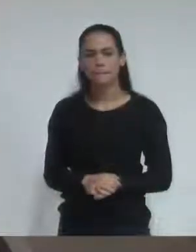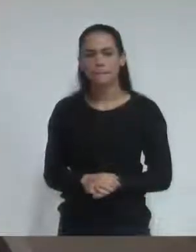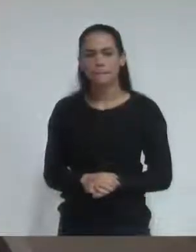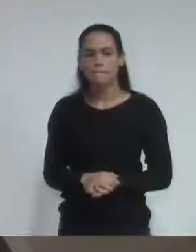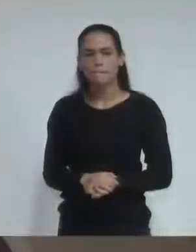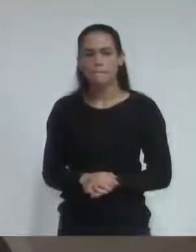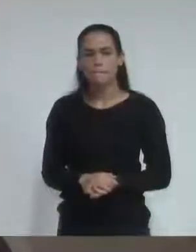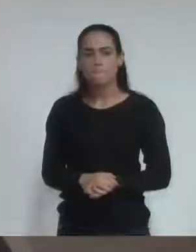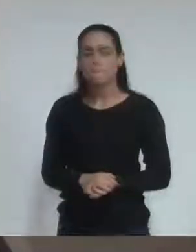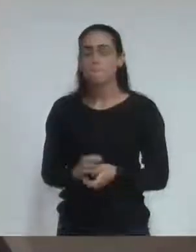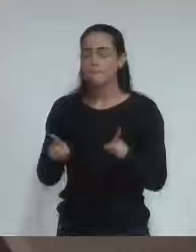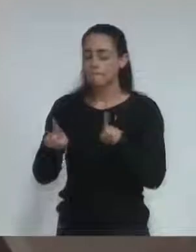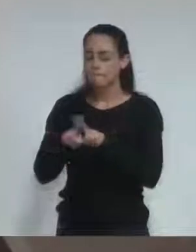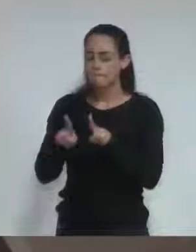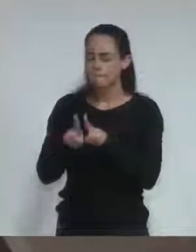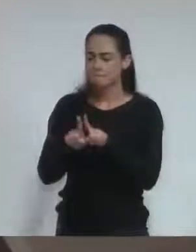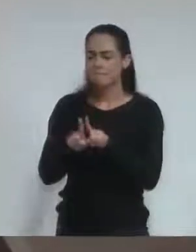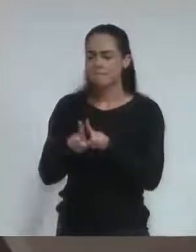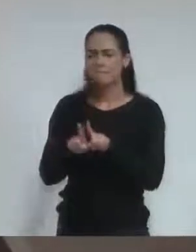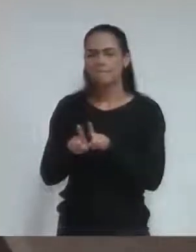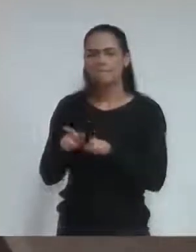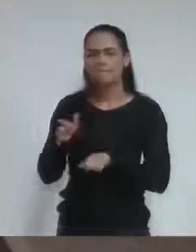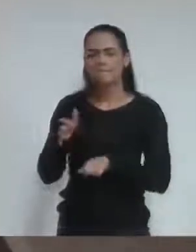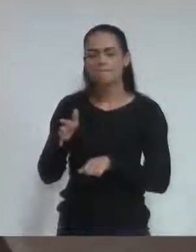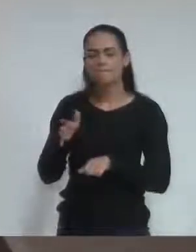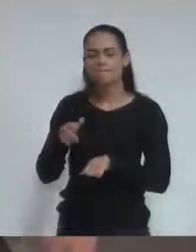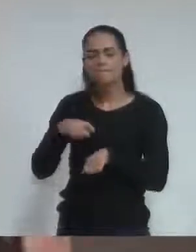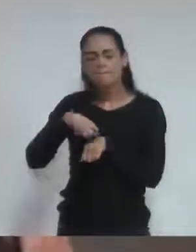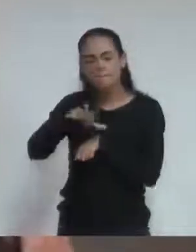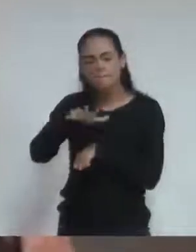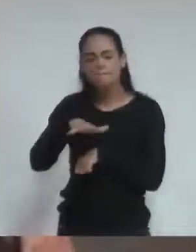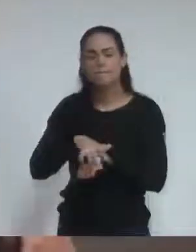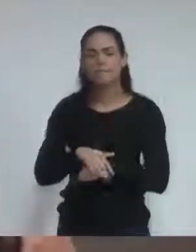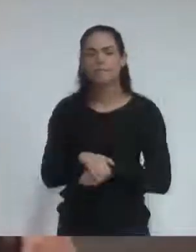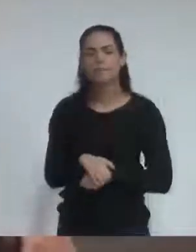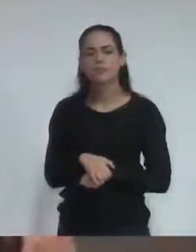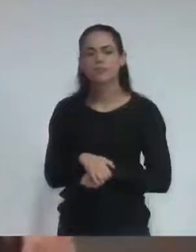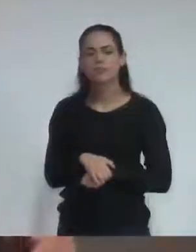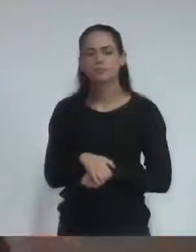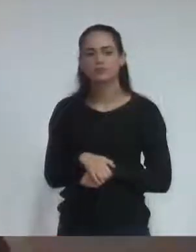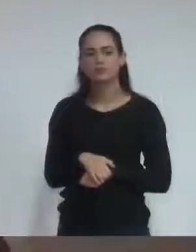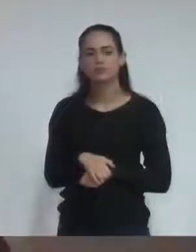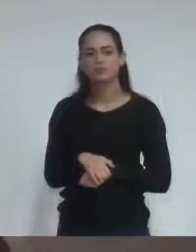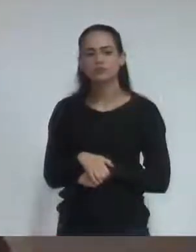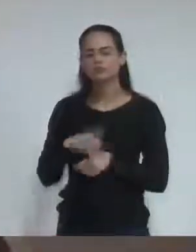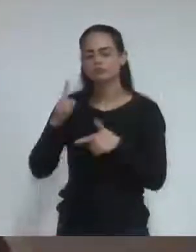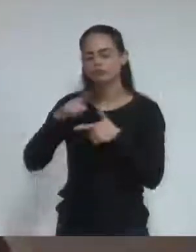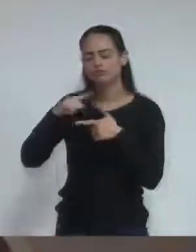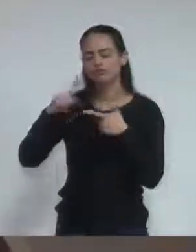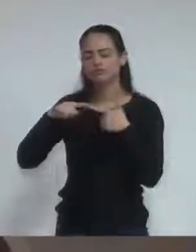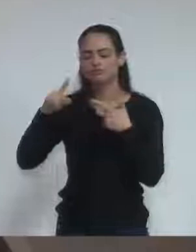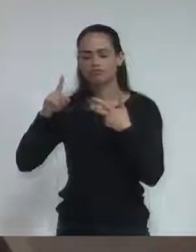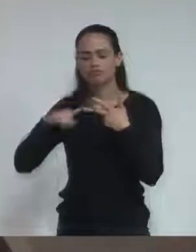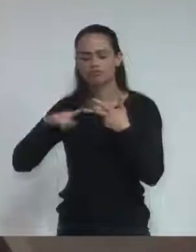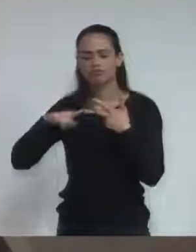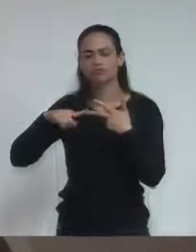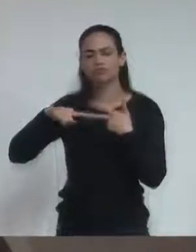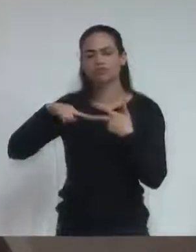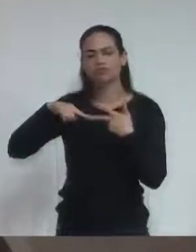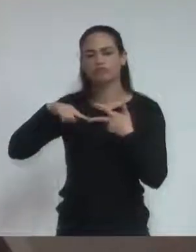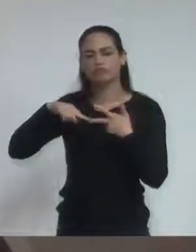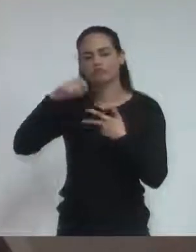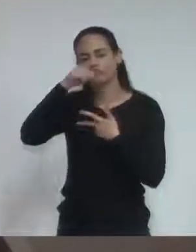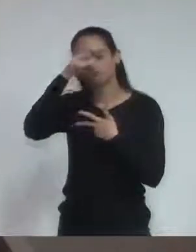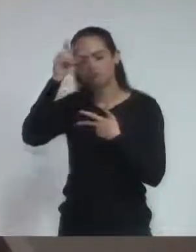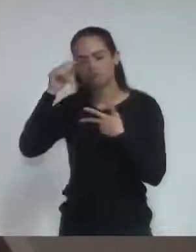último, quero falar brevemente da importância, senhores, de todos os poderes, do Executivo, do Legislativo e